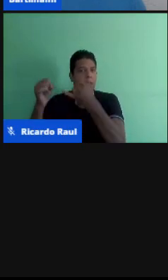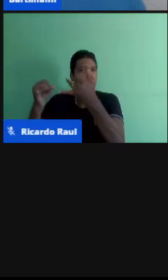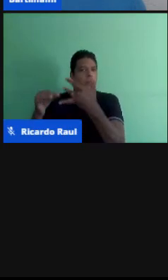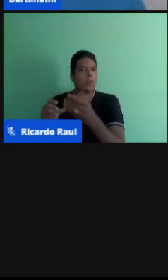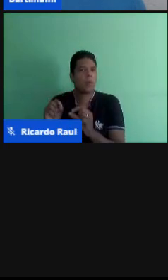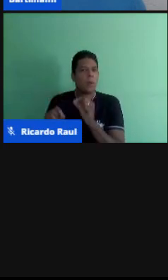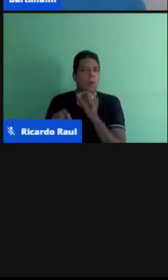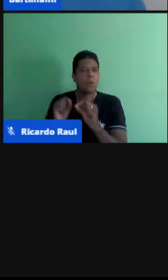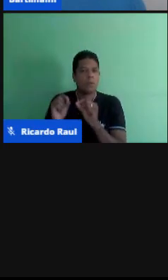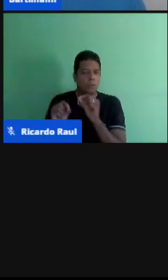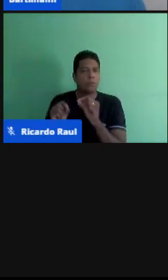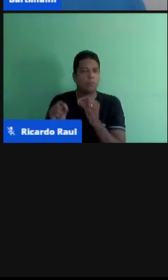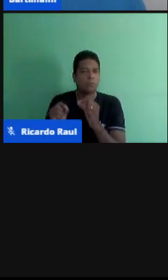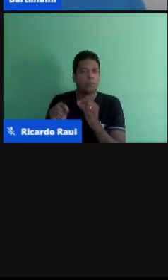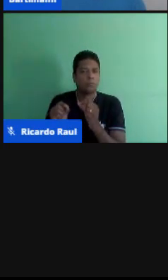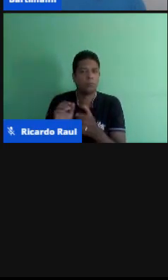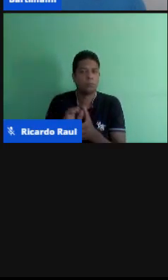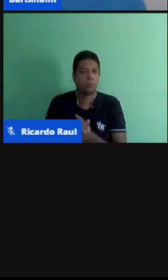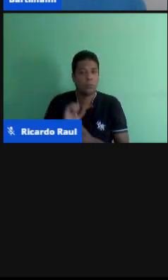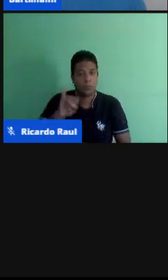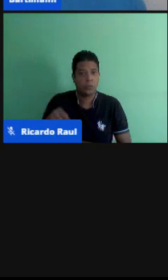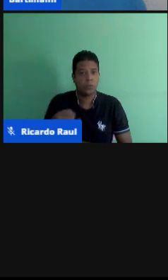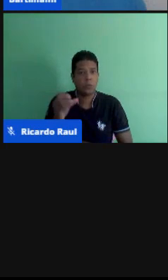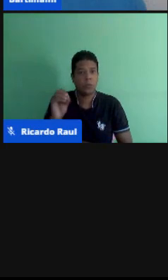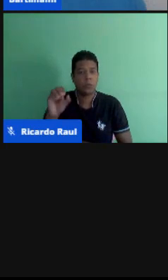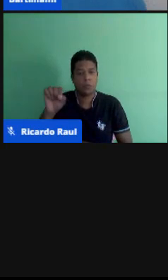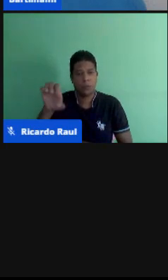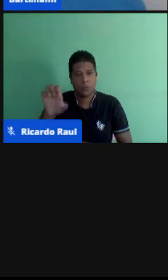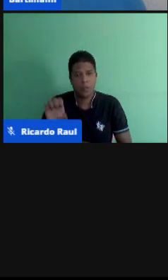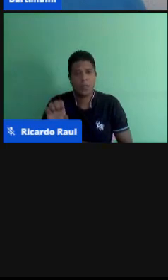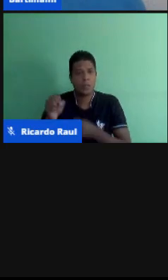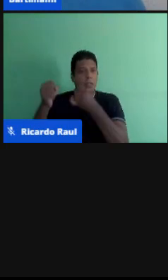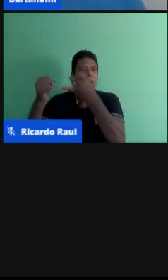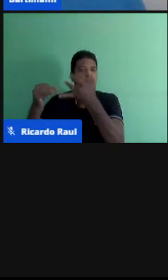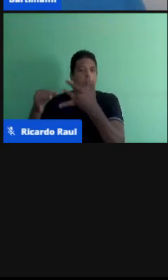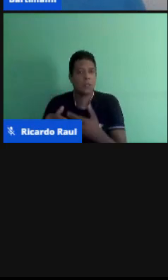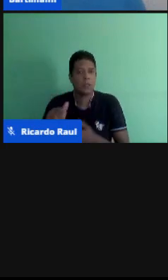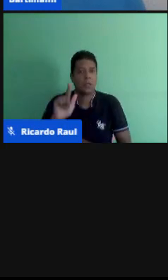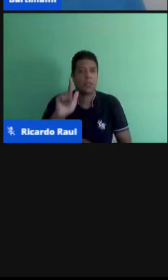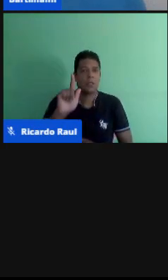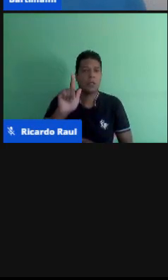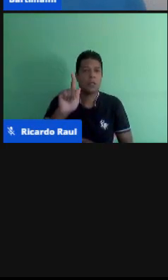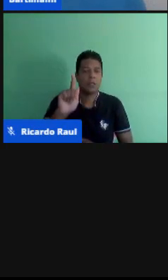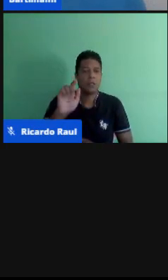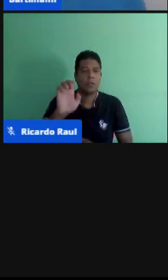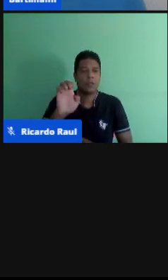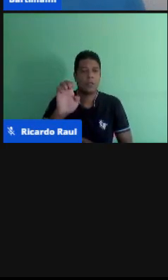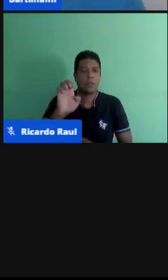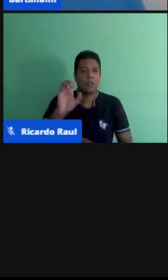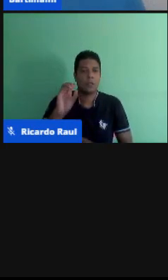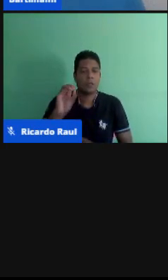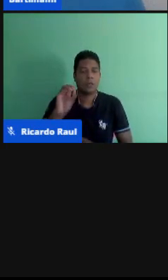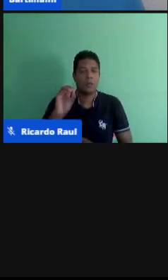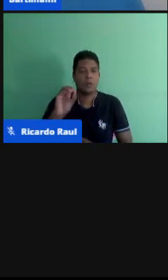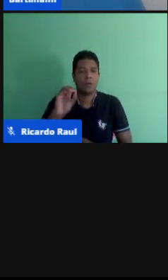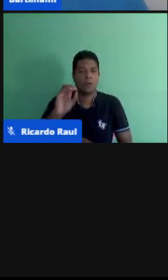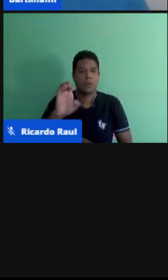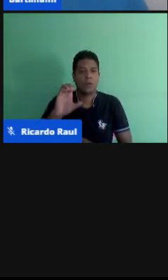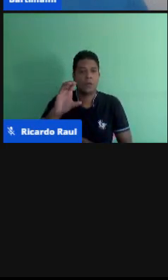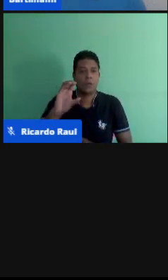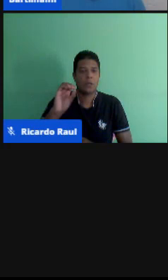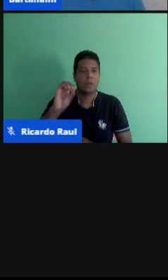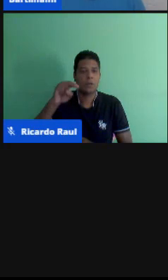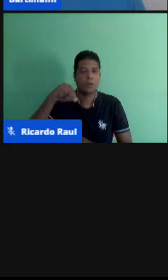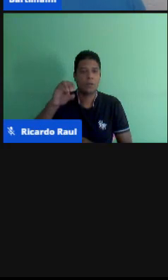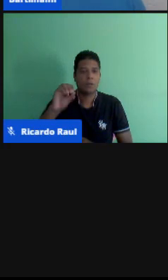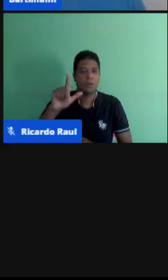que veio lá do professor José Mateu Rodrigues, que é a ideia da geoecologia. Então, veja só, o conceito de paisagem, como o Rafa falou, ele